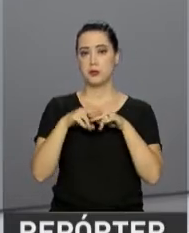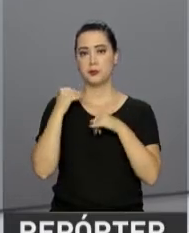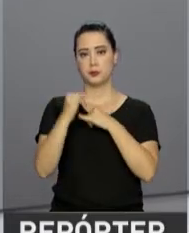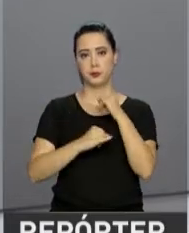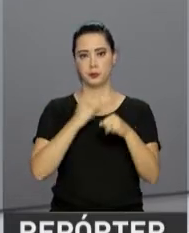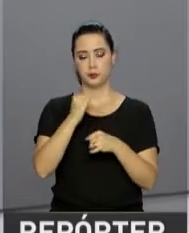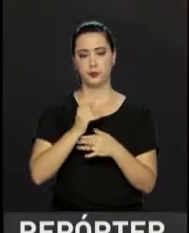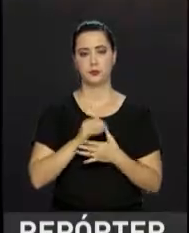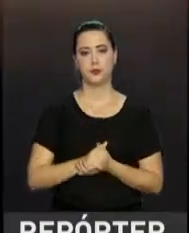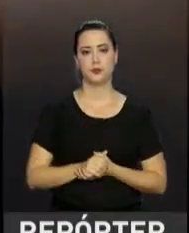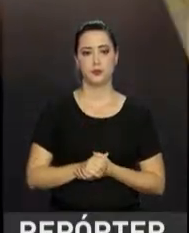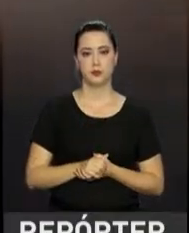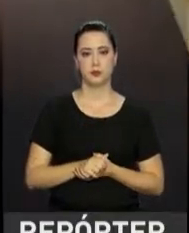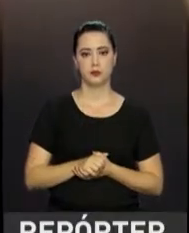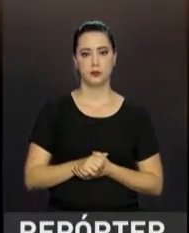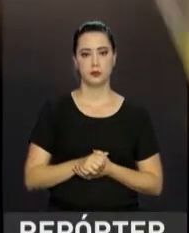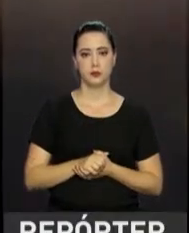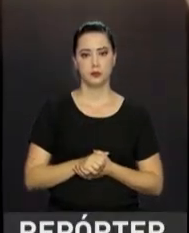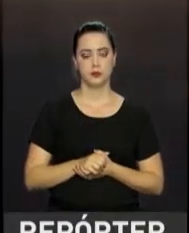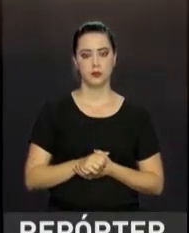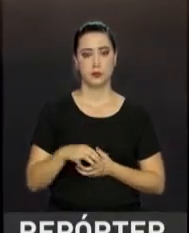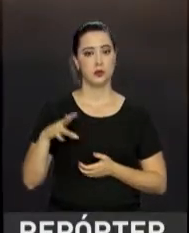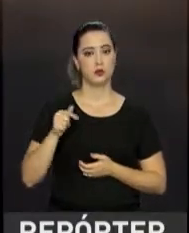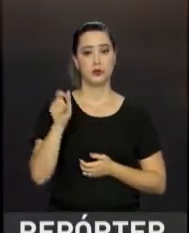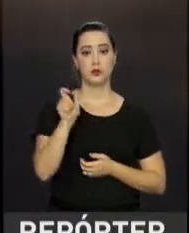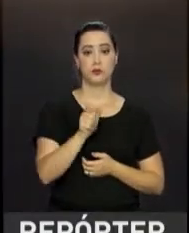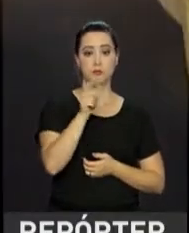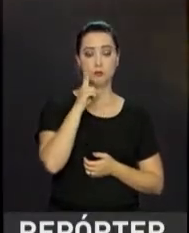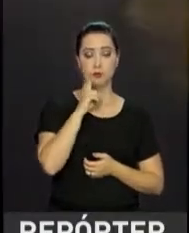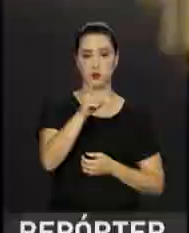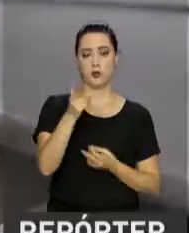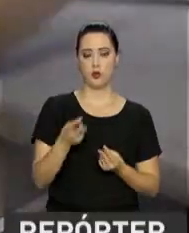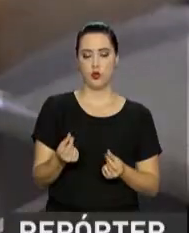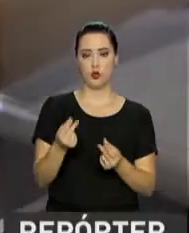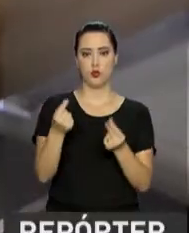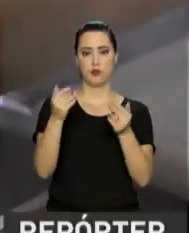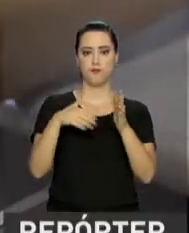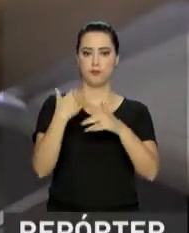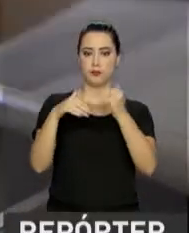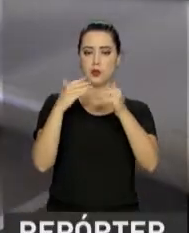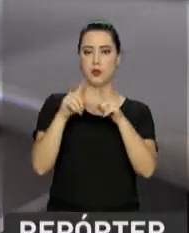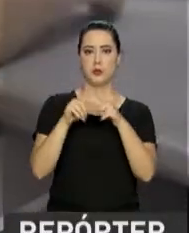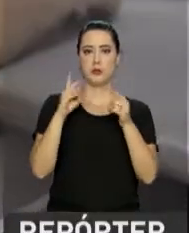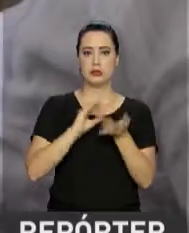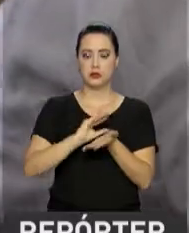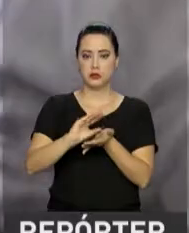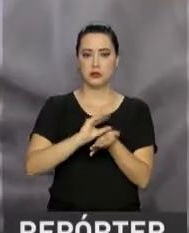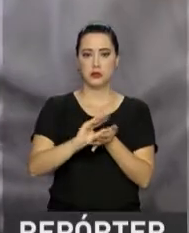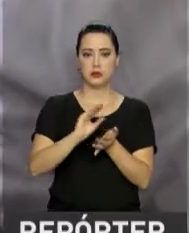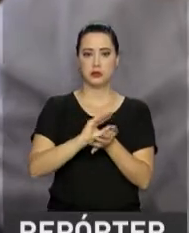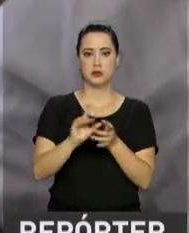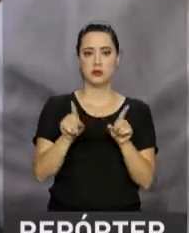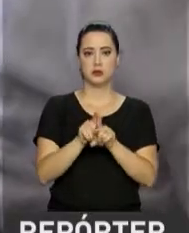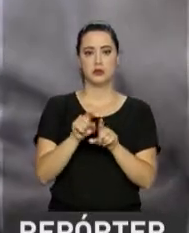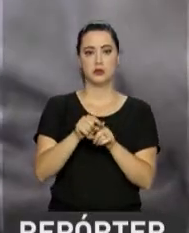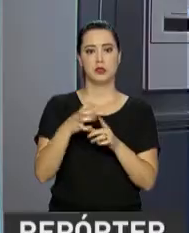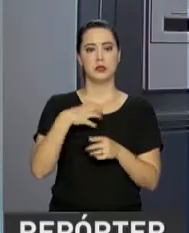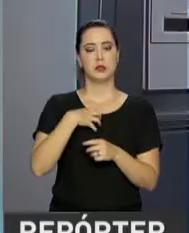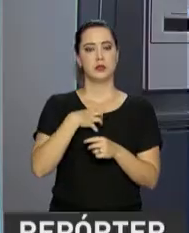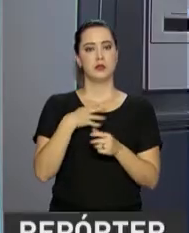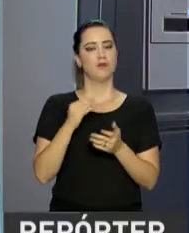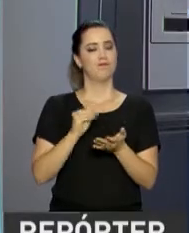internet todo mundo quer ver o dinheiro render mais na hora de investir bati a insegurança